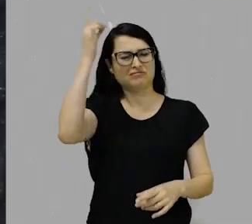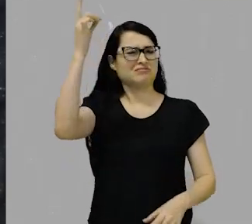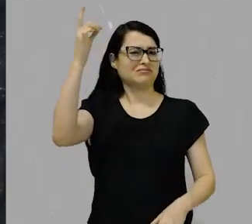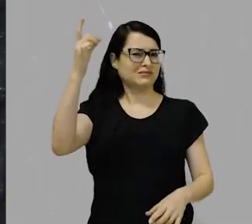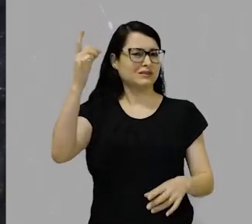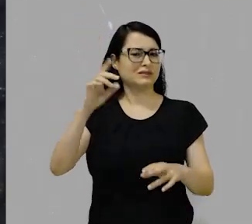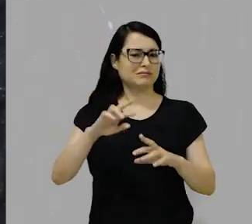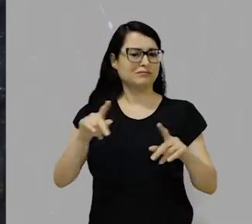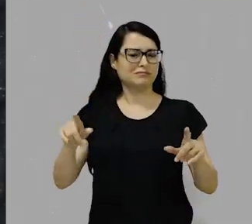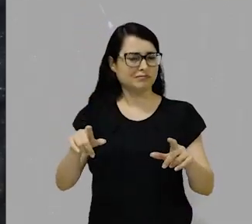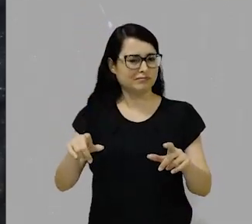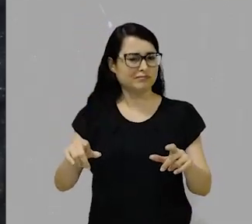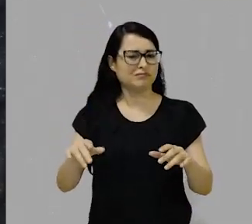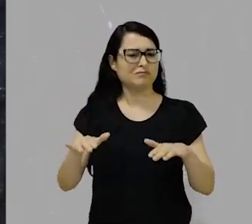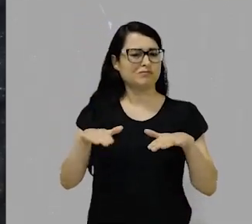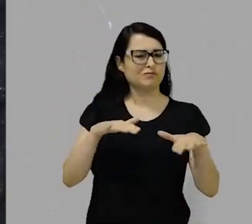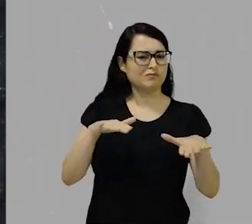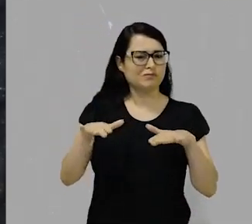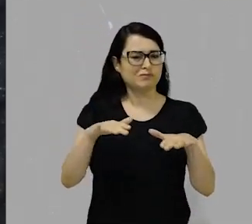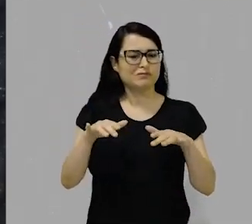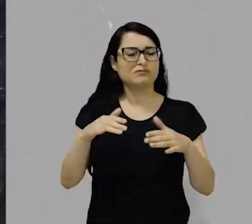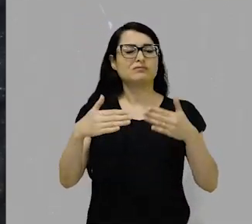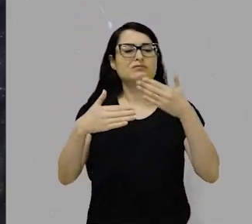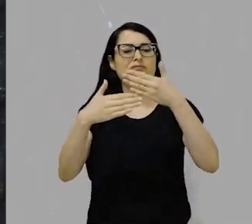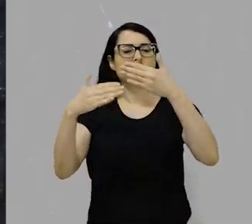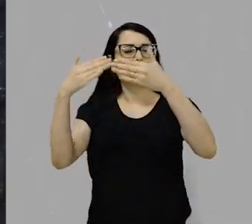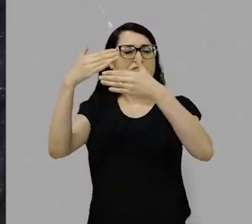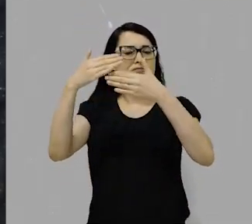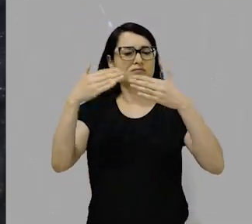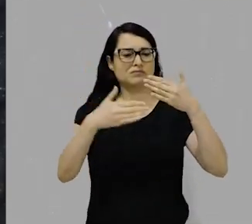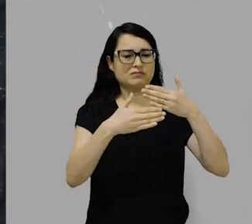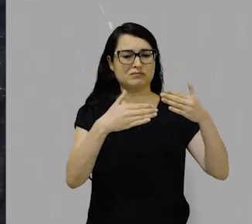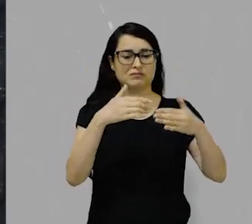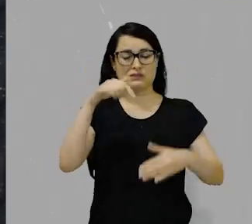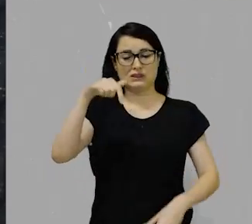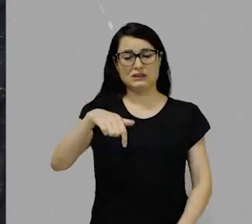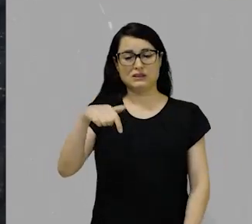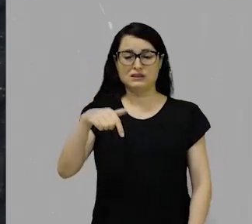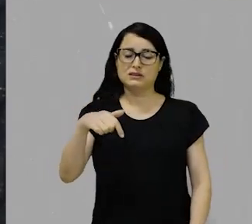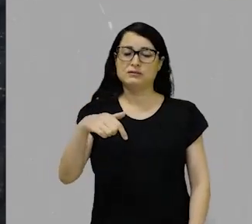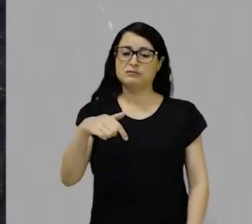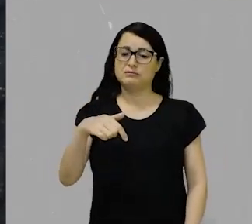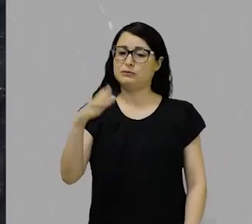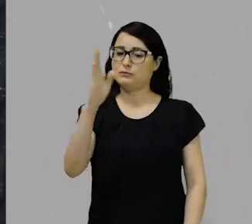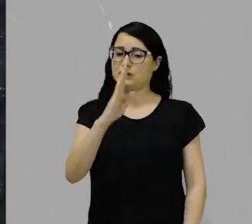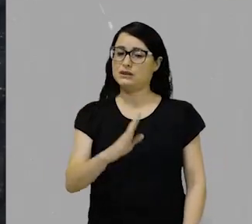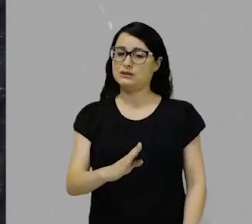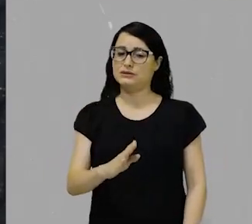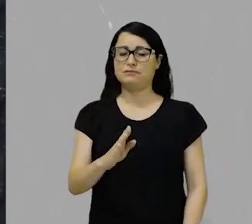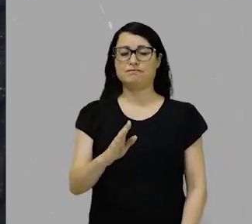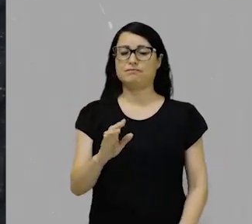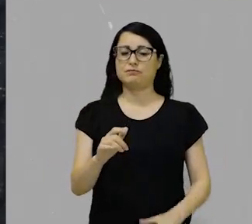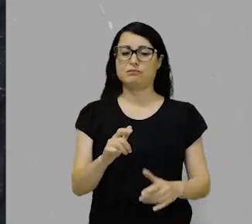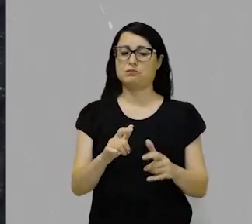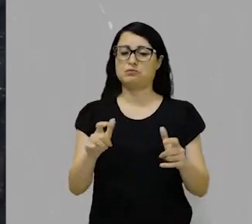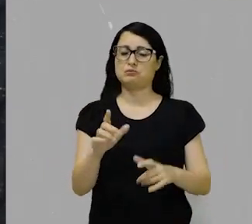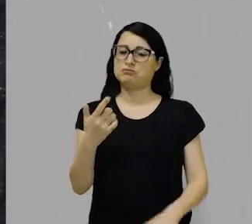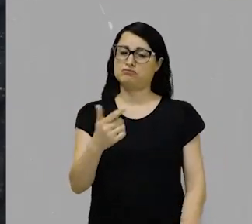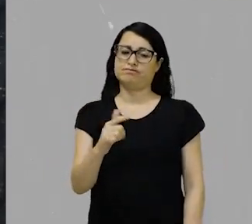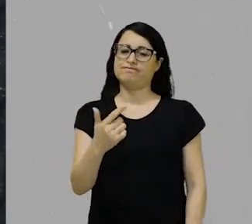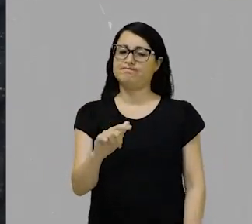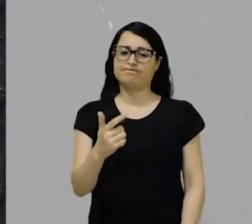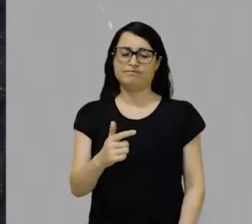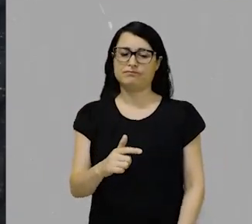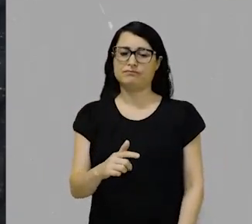acerca do tectonismo, né, desses fenômenos que ocorrem no mundo e que no Brasil, né, não ocorrem aí em grande escala. Beleza? Então, ó,